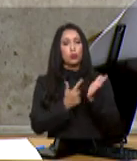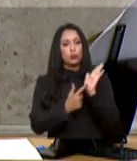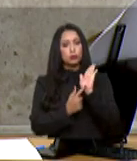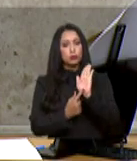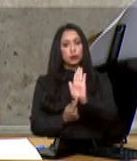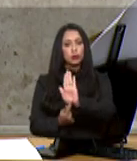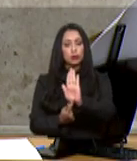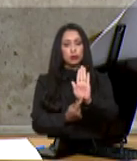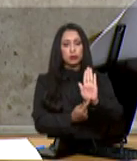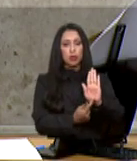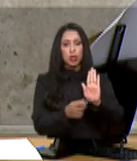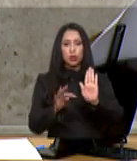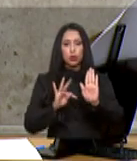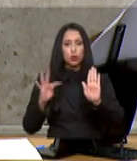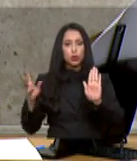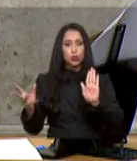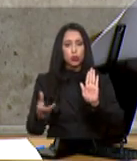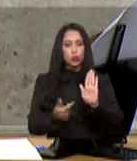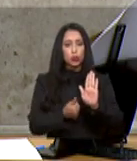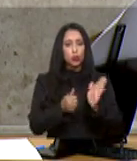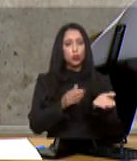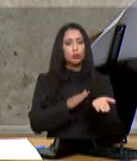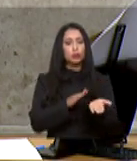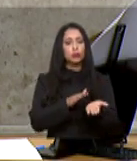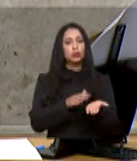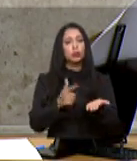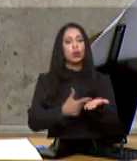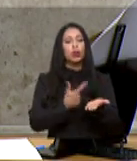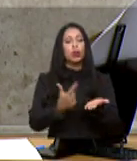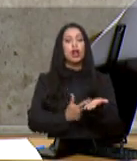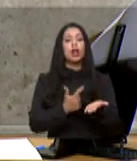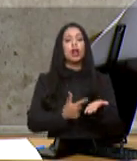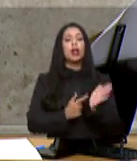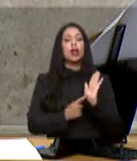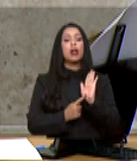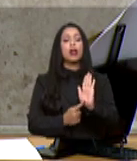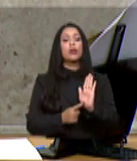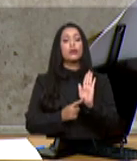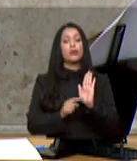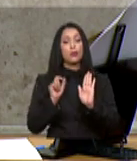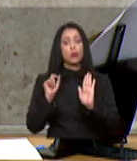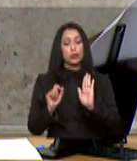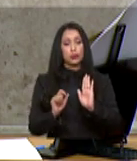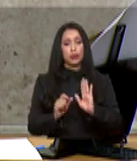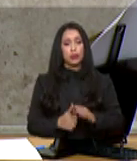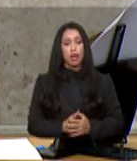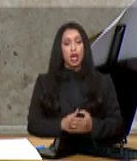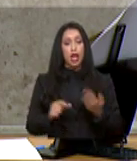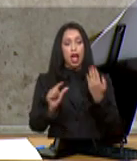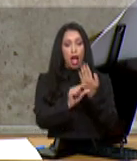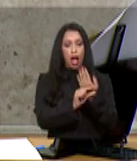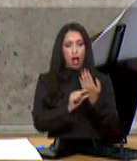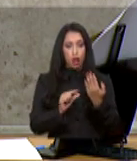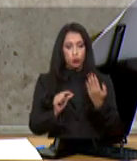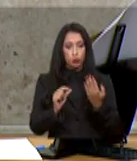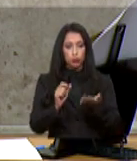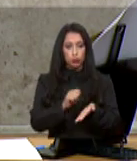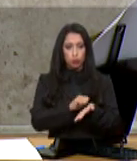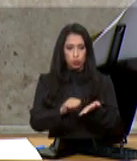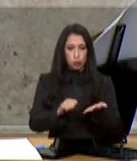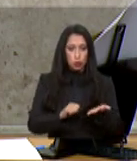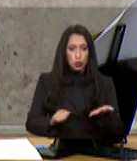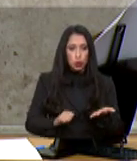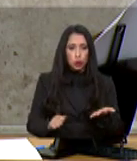Excelências e para o público em geral o volume, ele traz a indicação. Ministro, segura um exemplar da em suas mãos. E